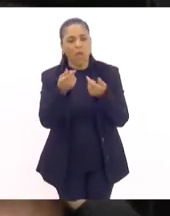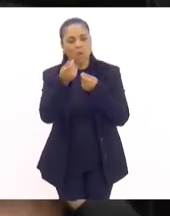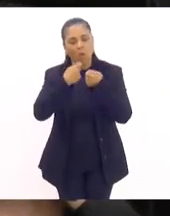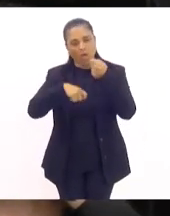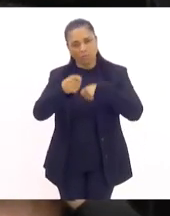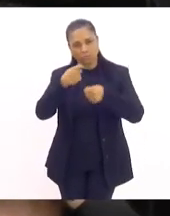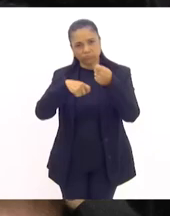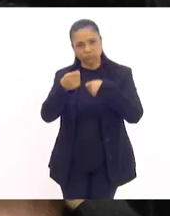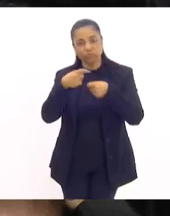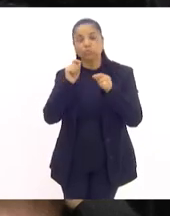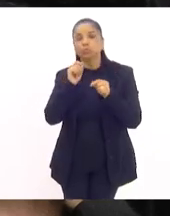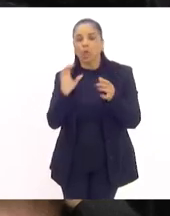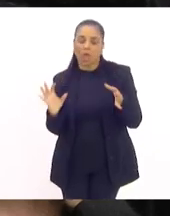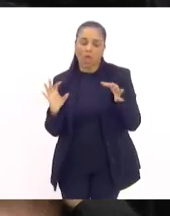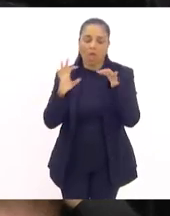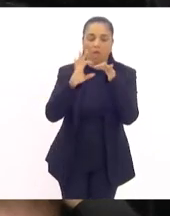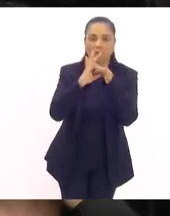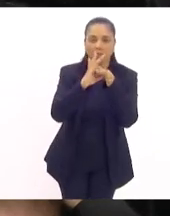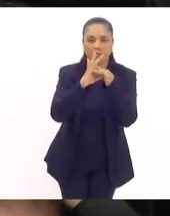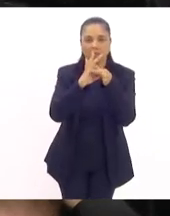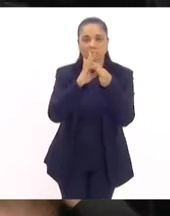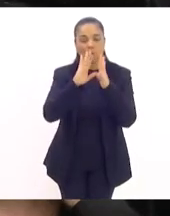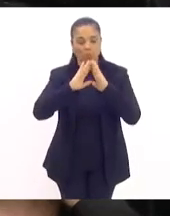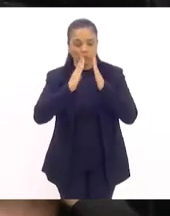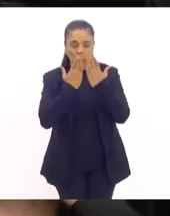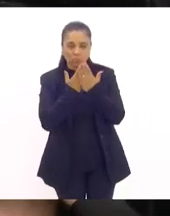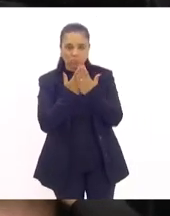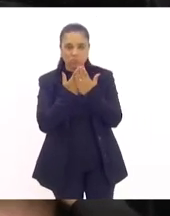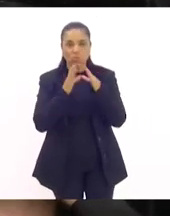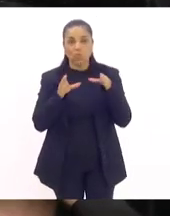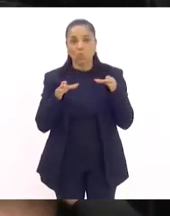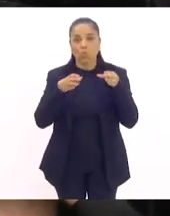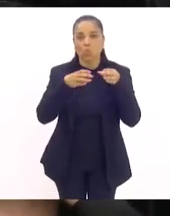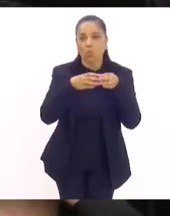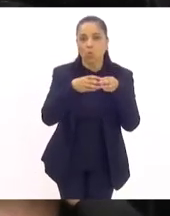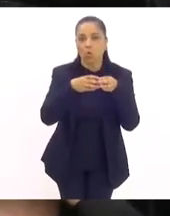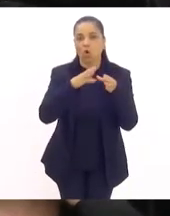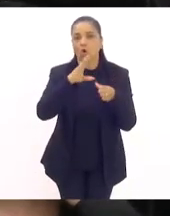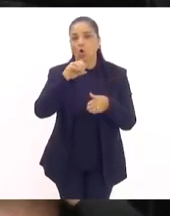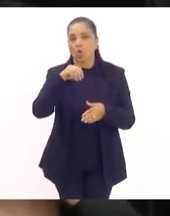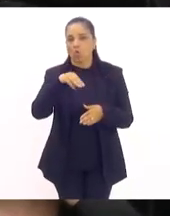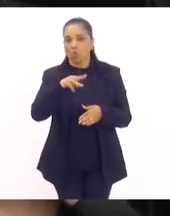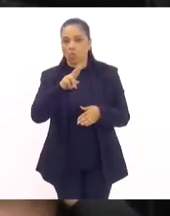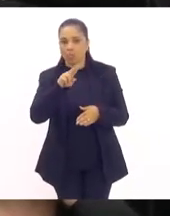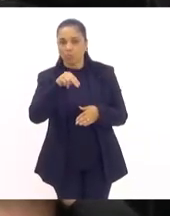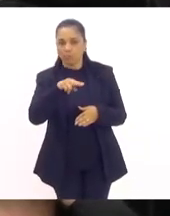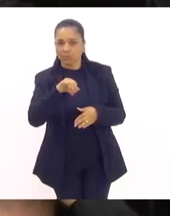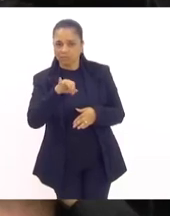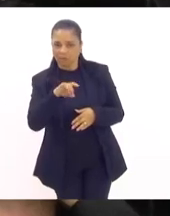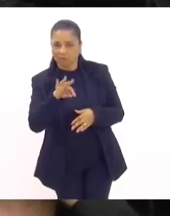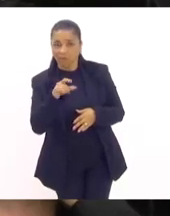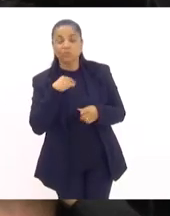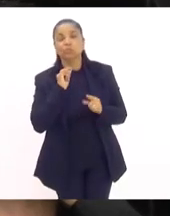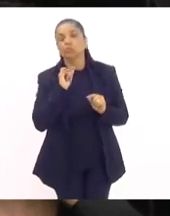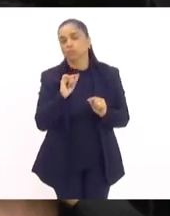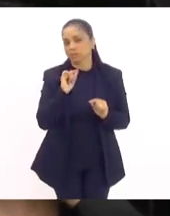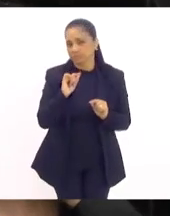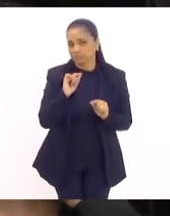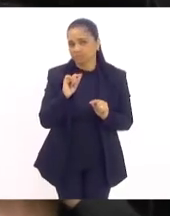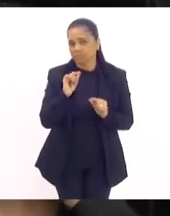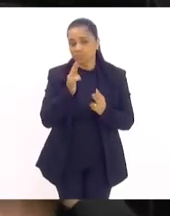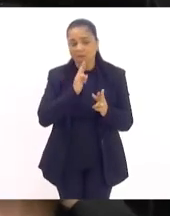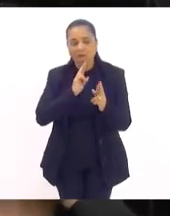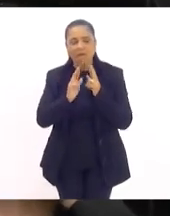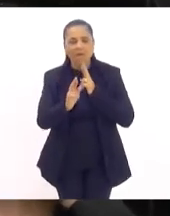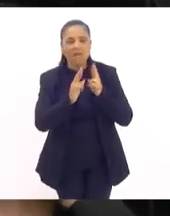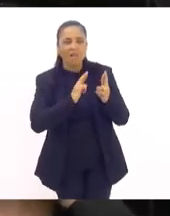tínhamos a integração da escola com a comunidade, onde fazia o seu papel, onde tinha uma